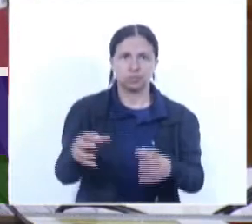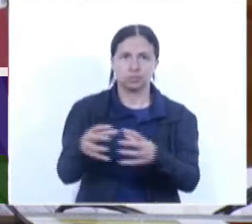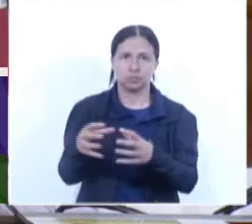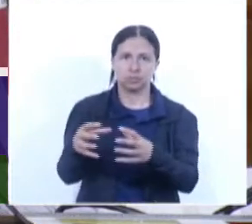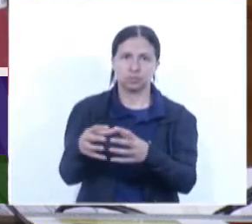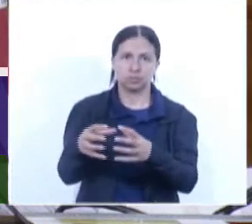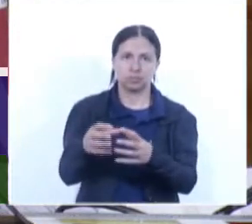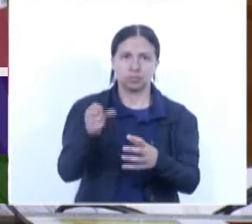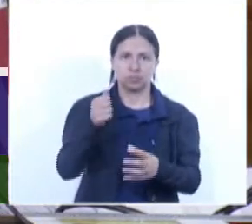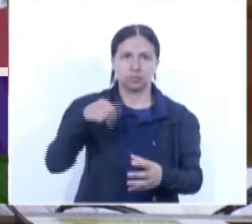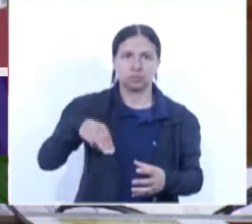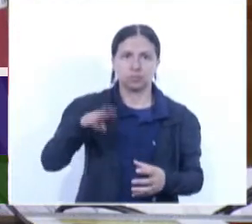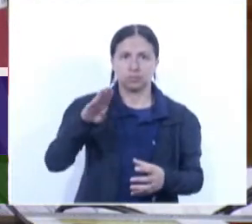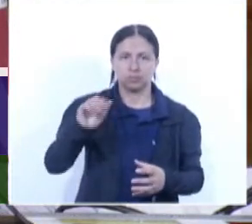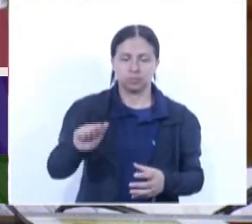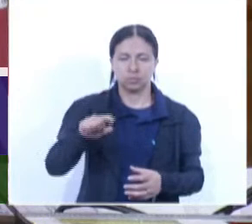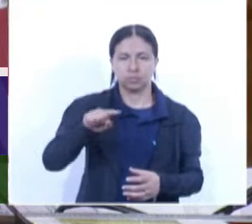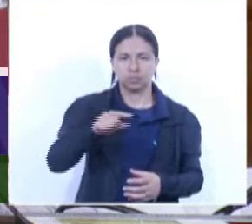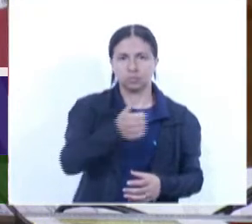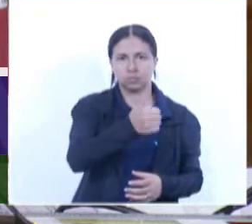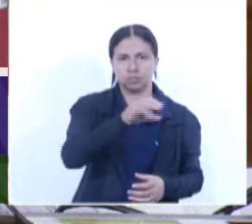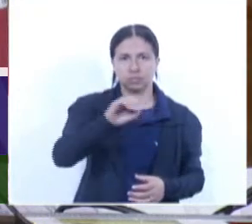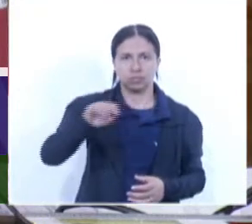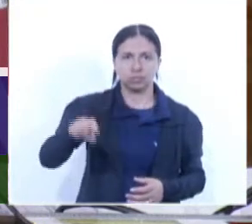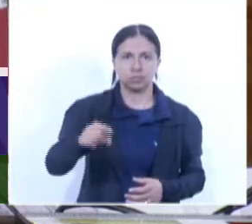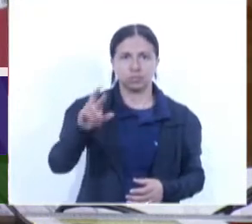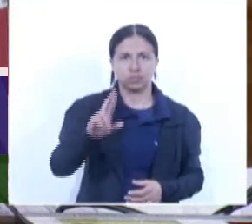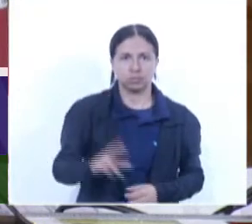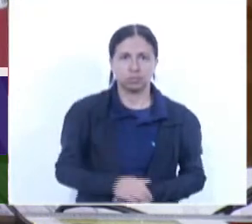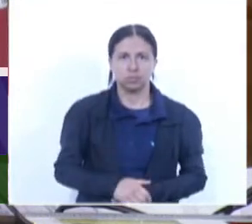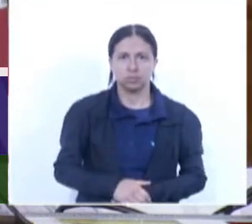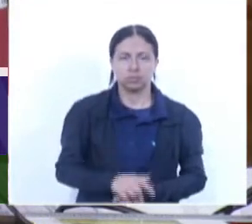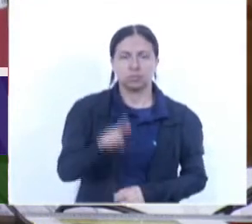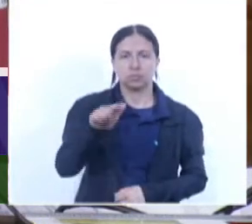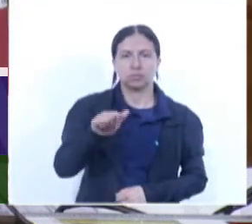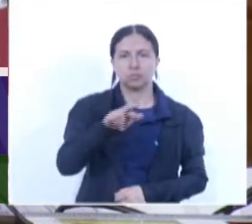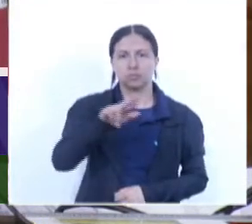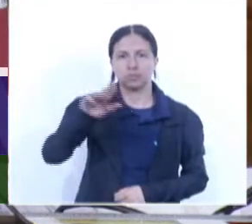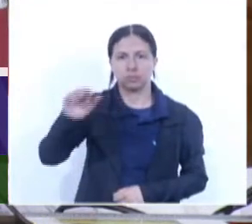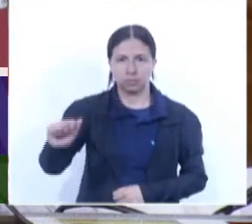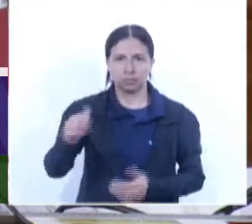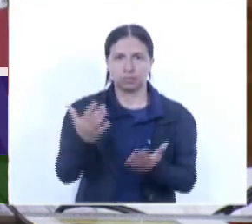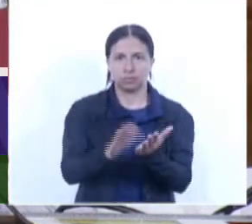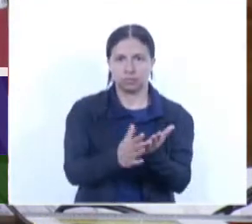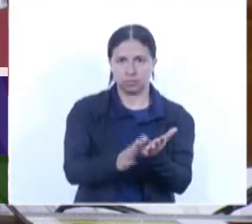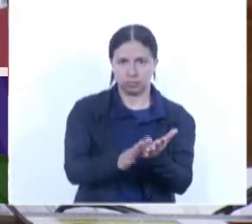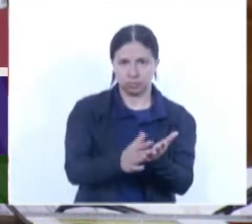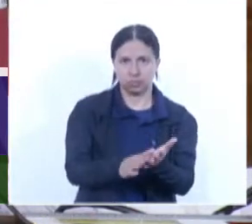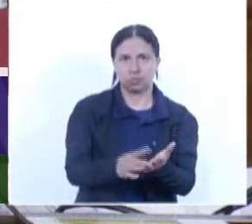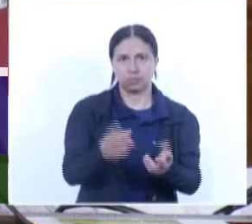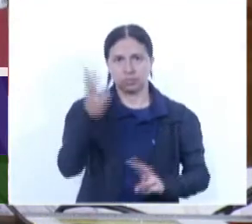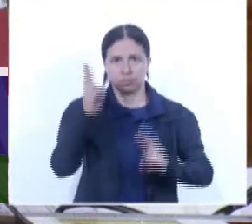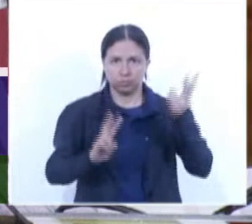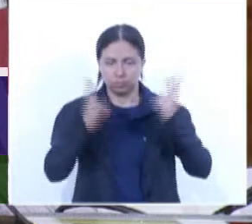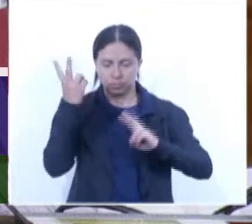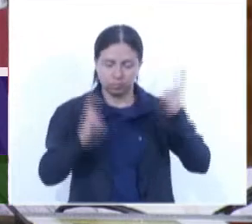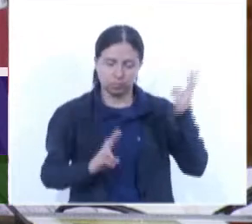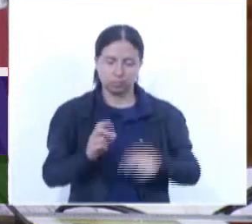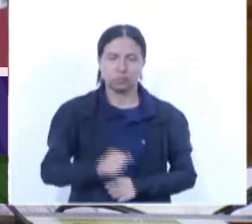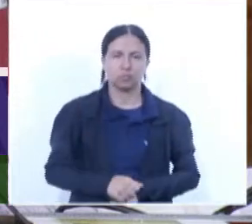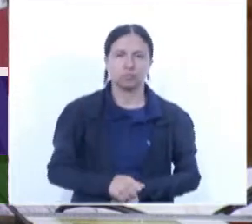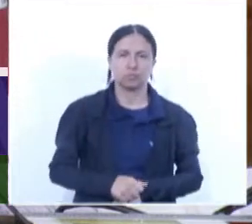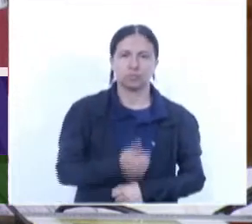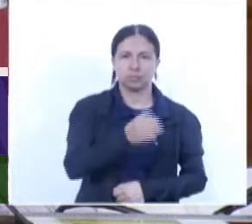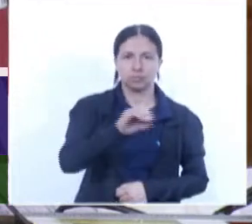100.000 Grêmio Recreativo Escola samba Garras de águia 100.000 Grêmio Recreativo beneficente escola de